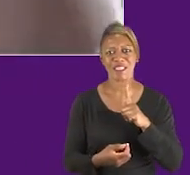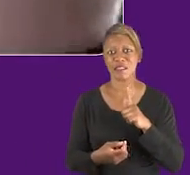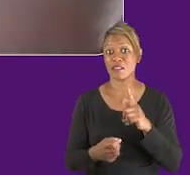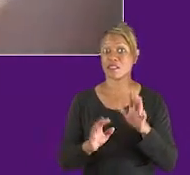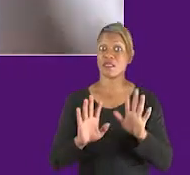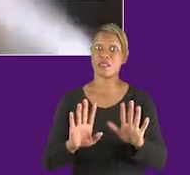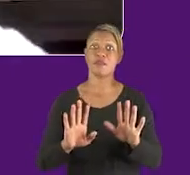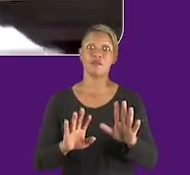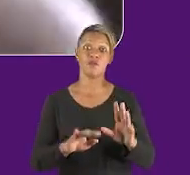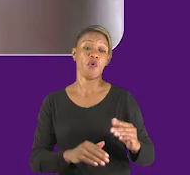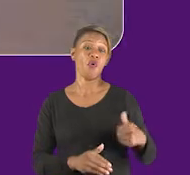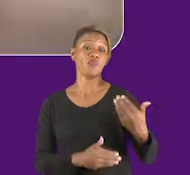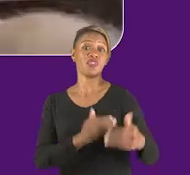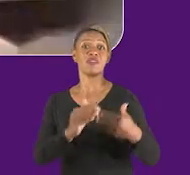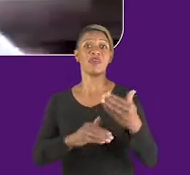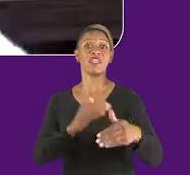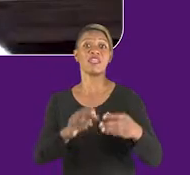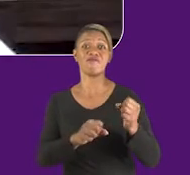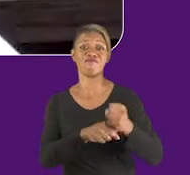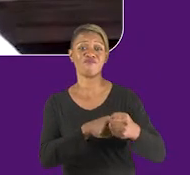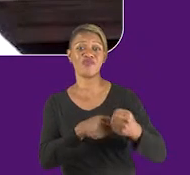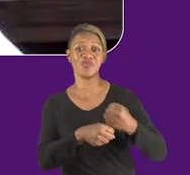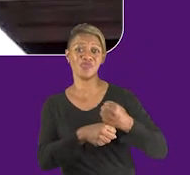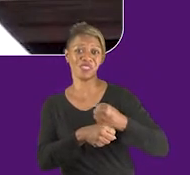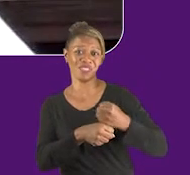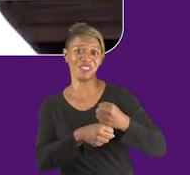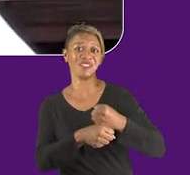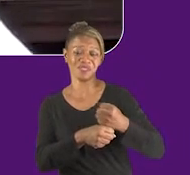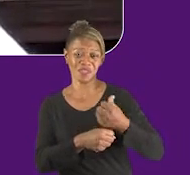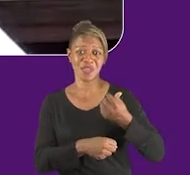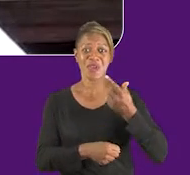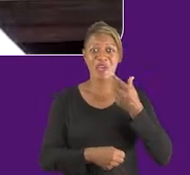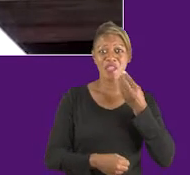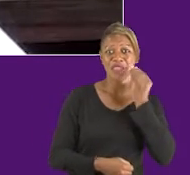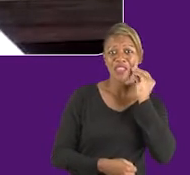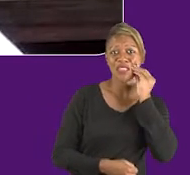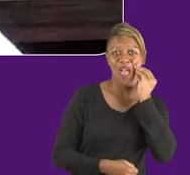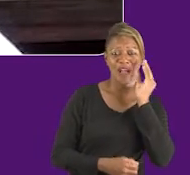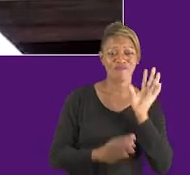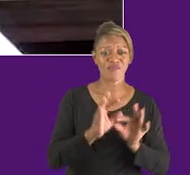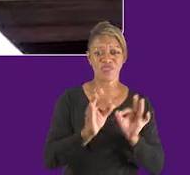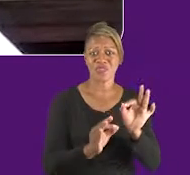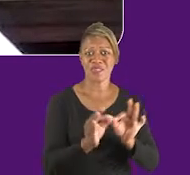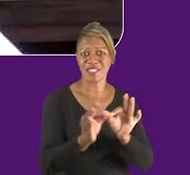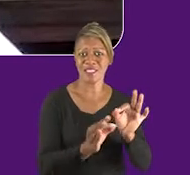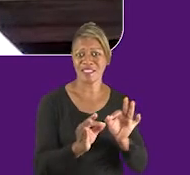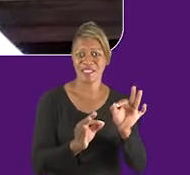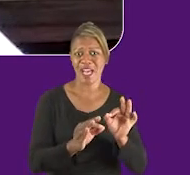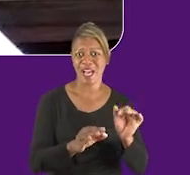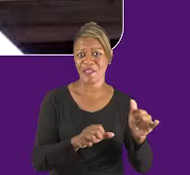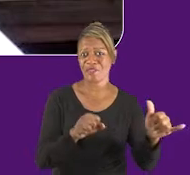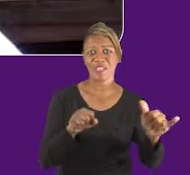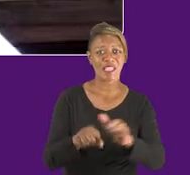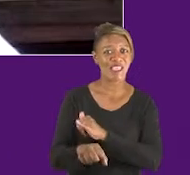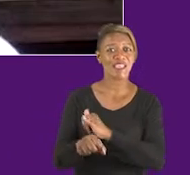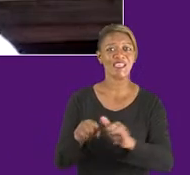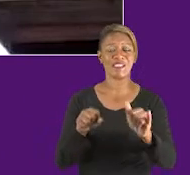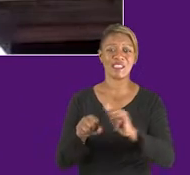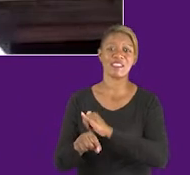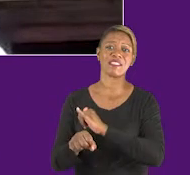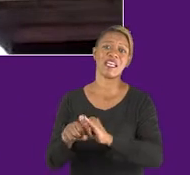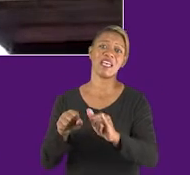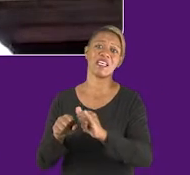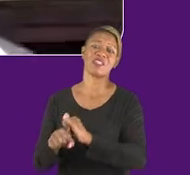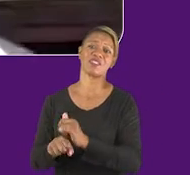um design uma concepção e lá na frente função disso né mas a gente tem obviamente